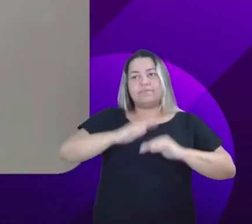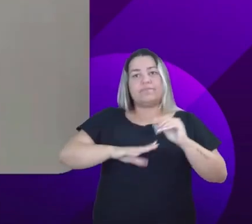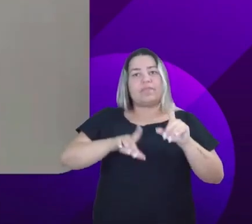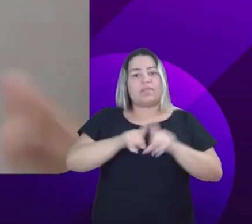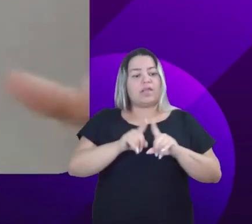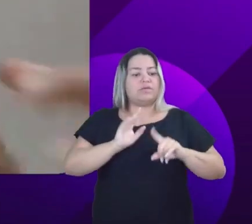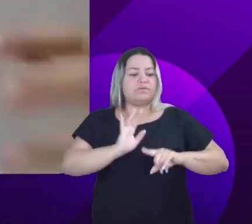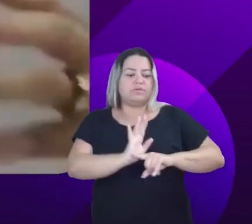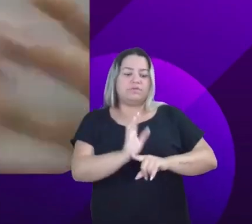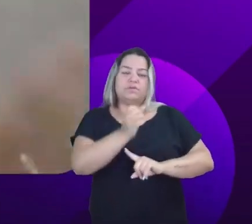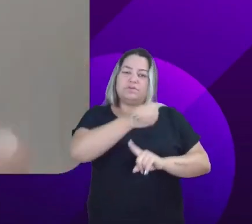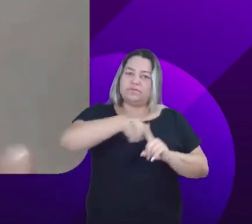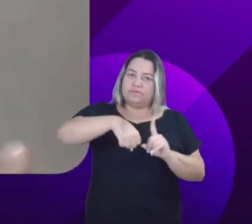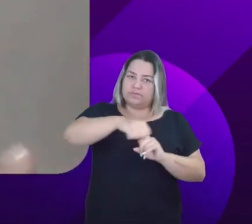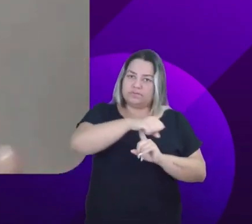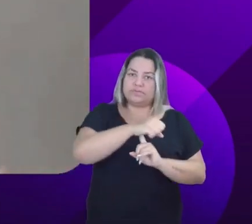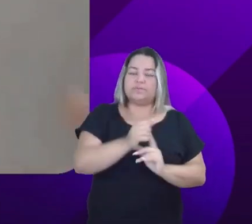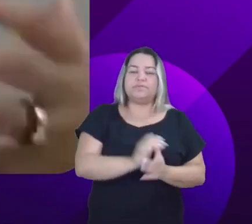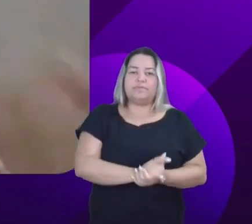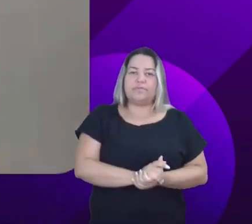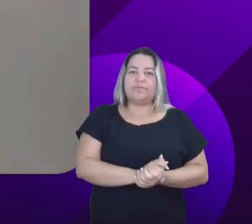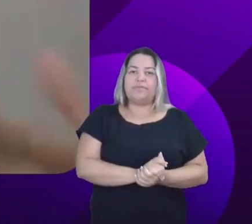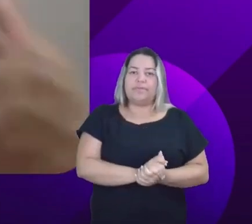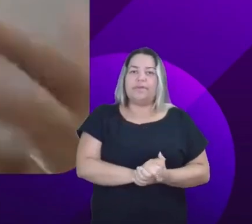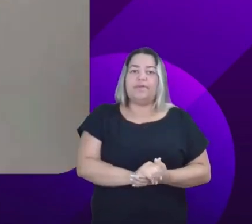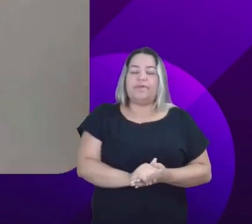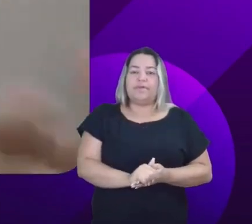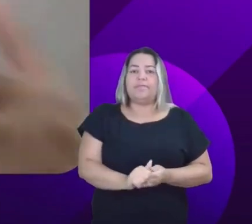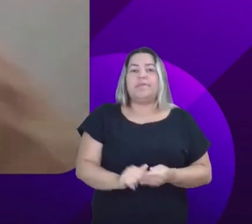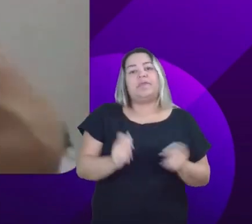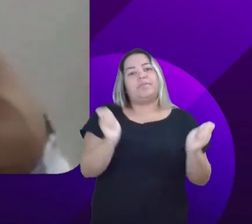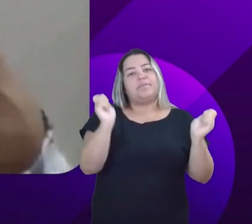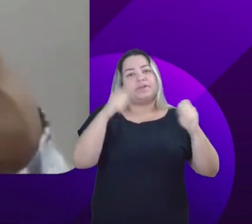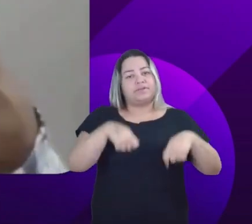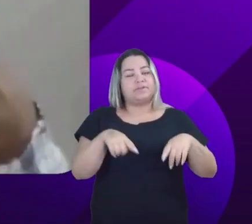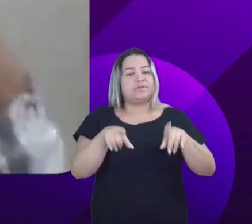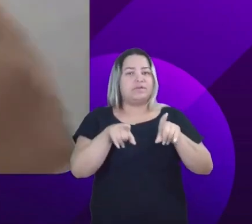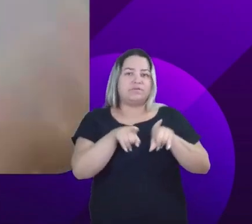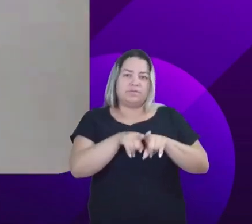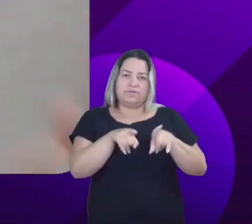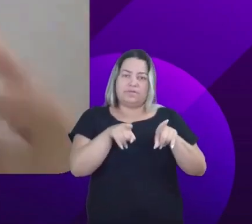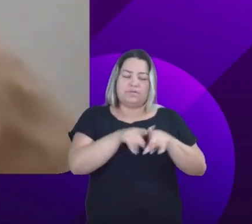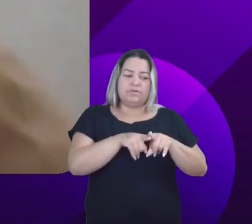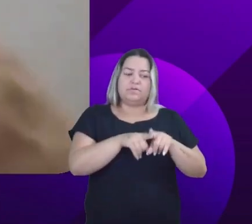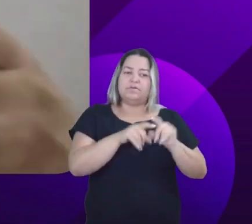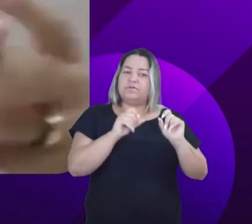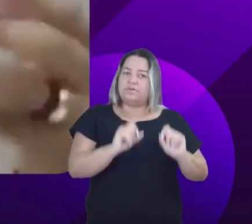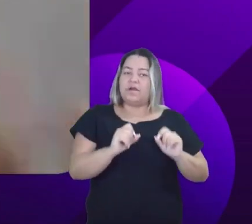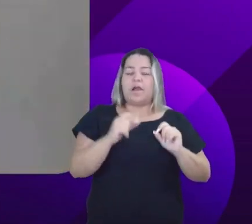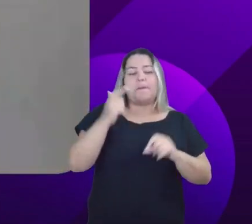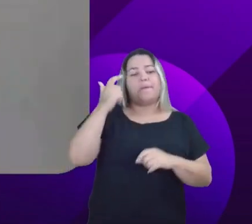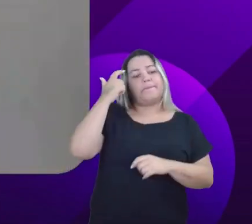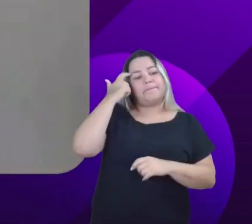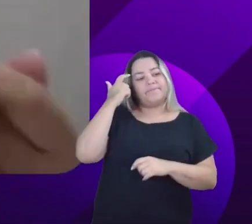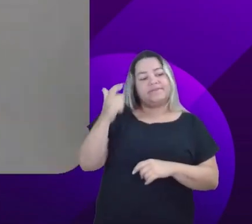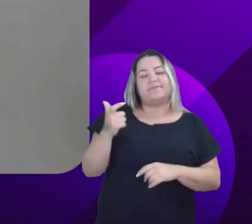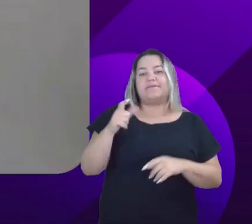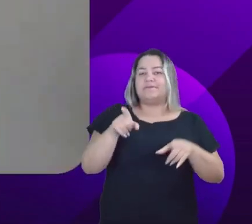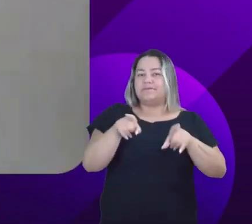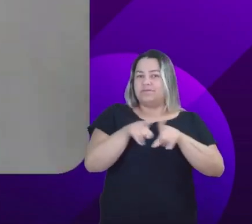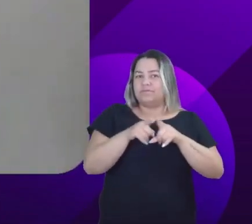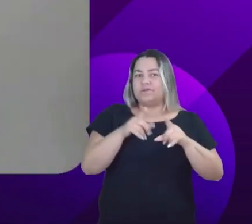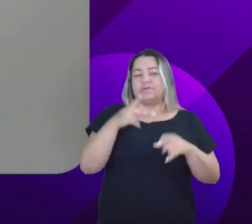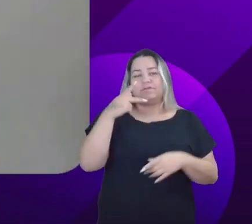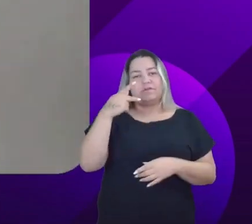assistência social, e que a partir disso também precisam serem pensadas a partir das